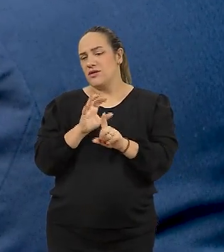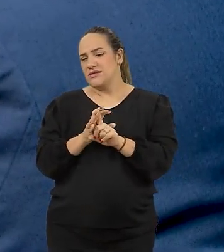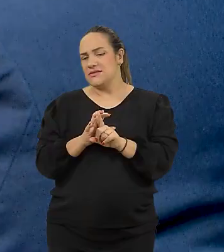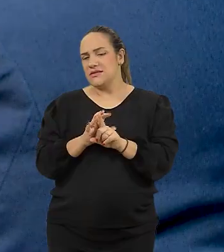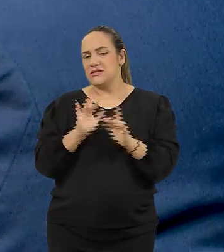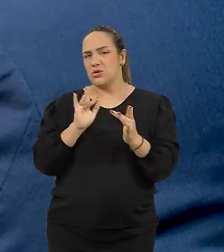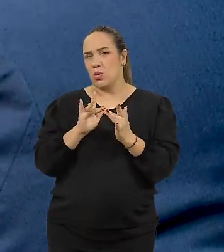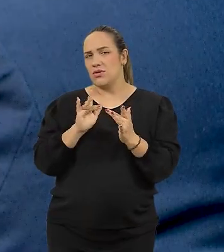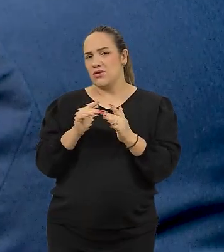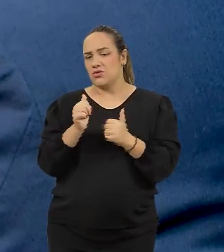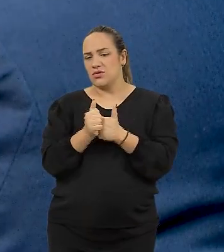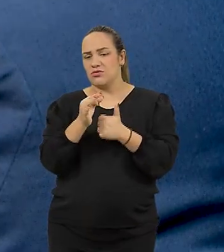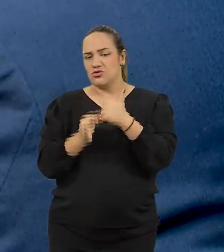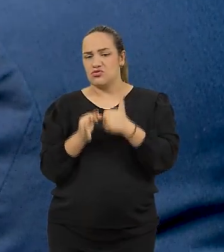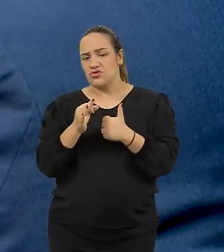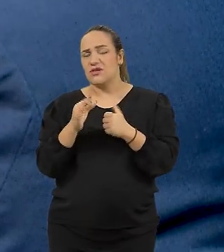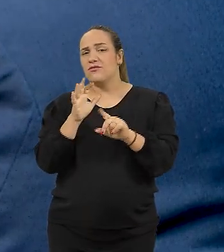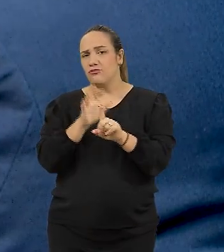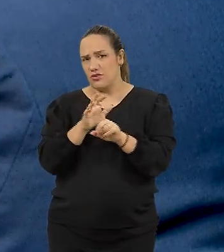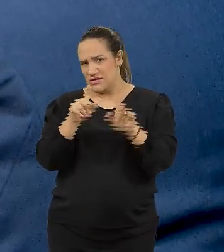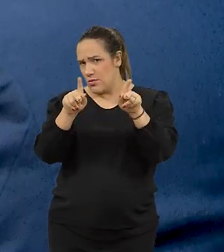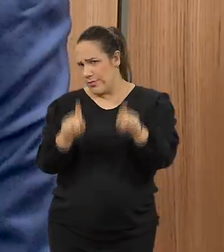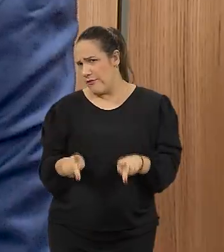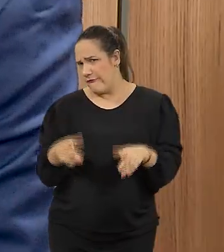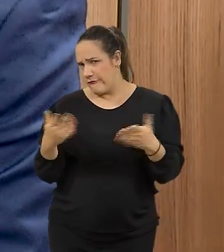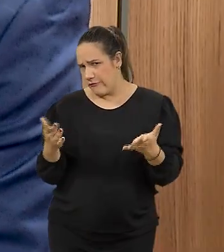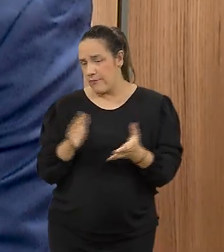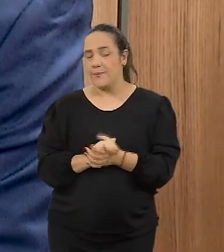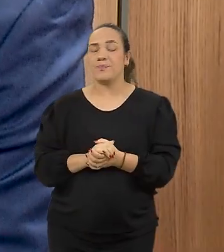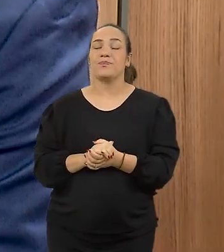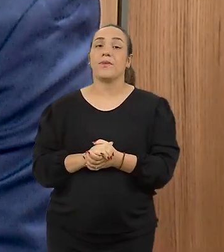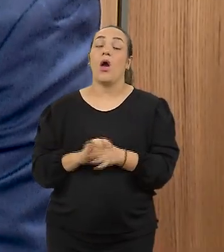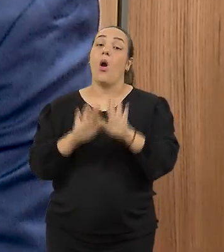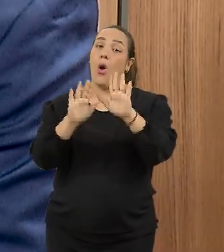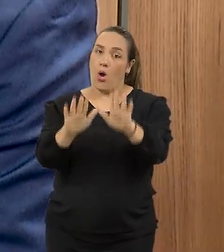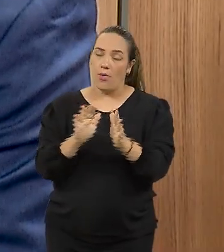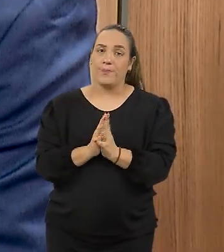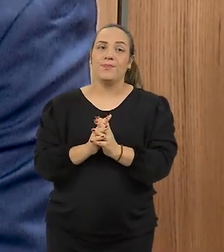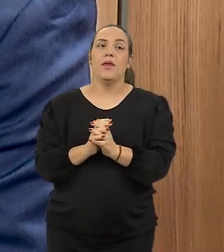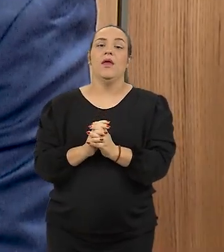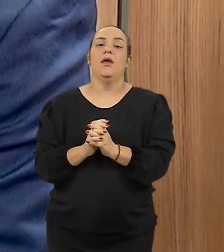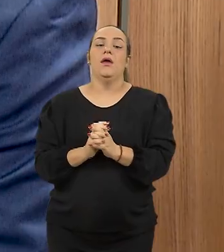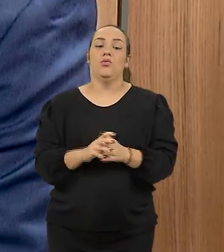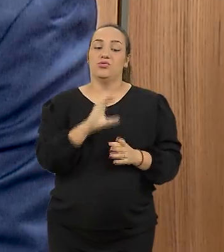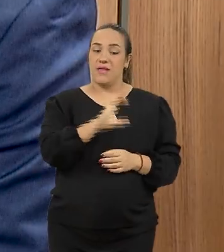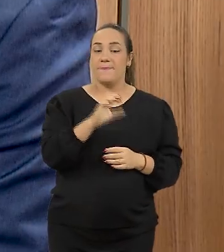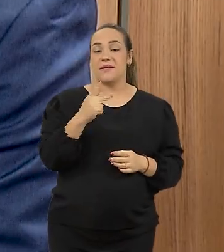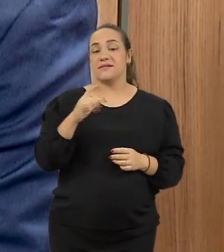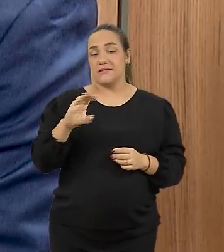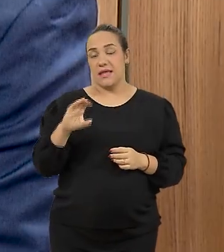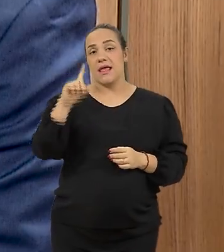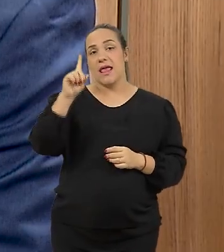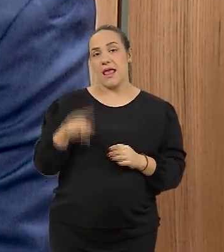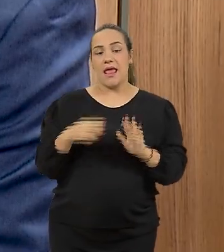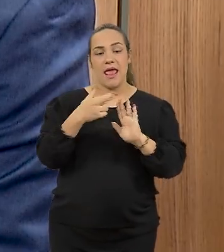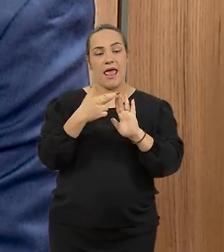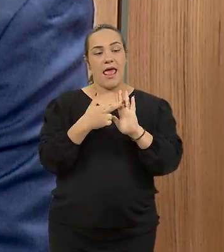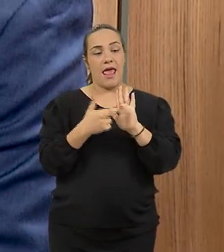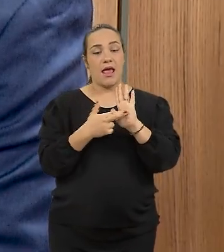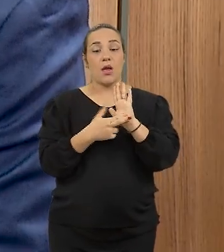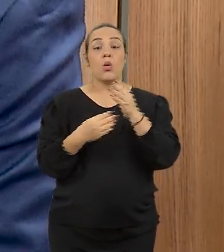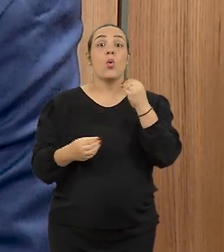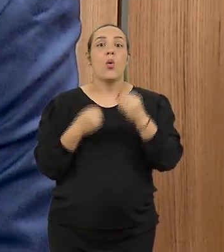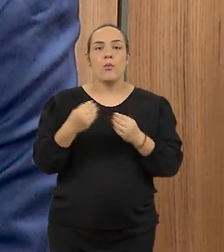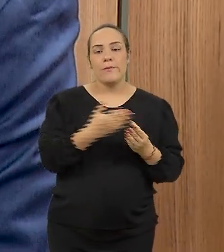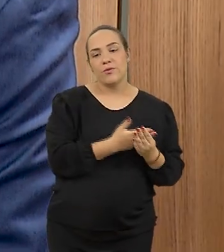nessa dinâmica e afeta a população aí? Pois então, o Código de Processo Civil ele foi feito para regulamentar a